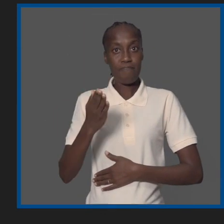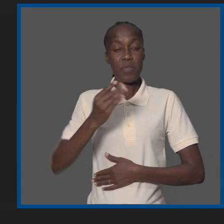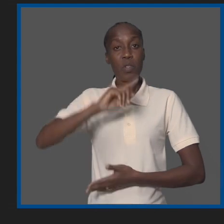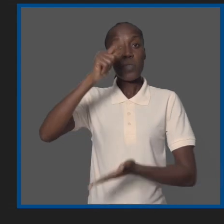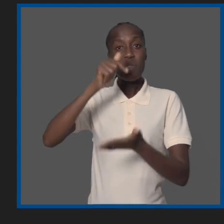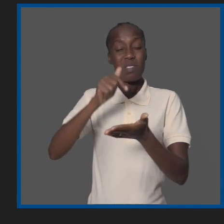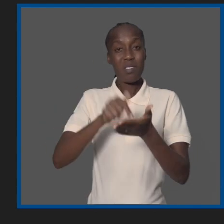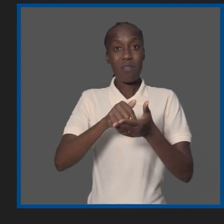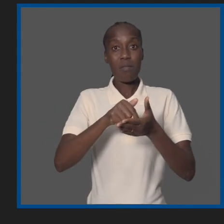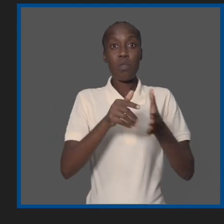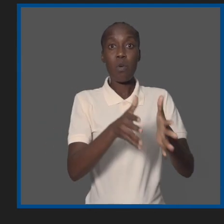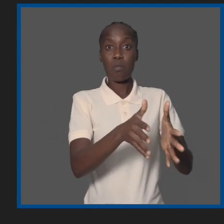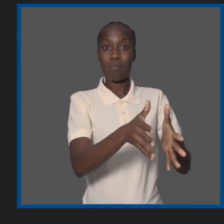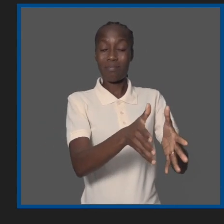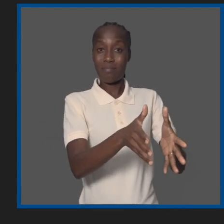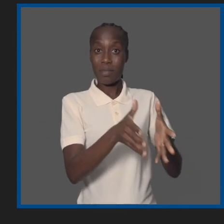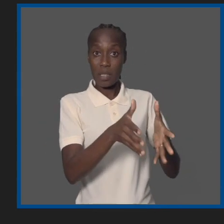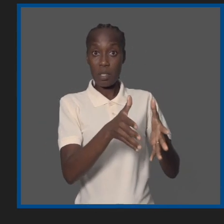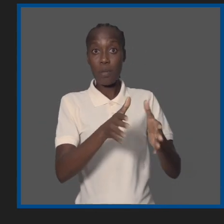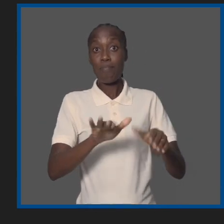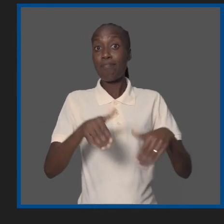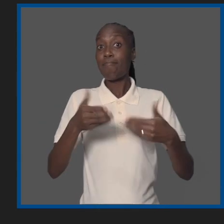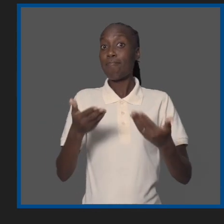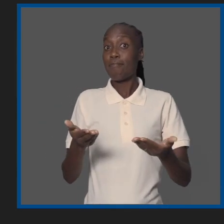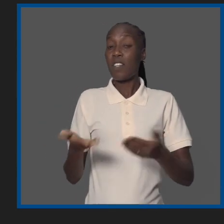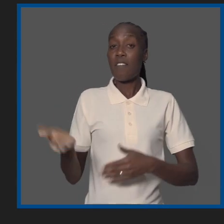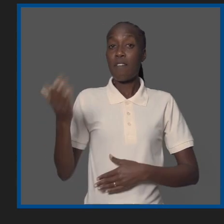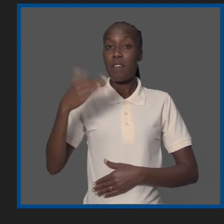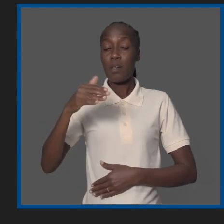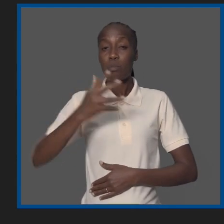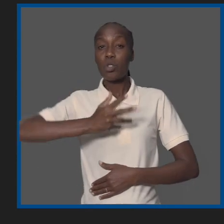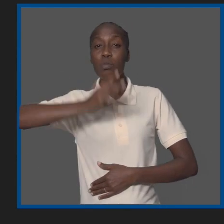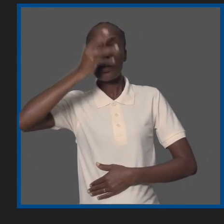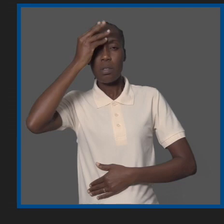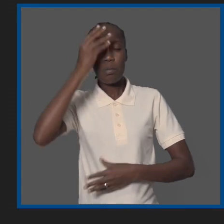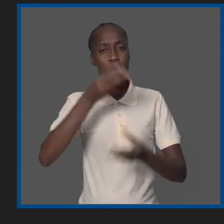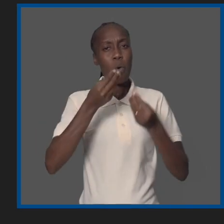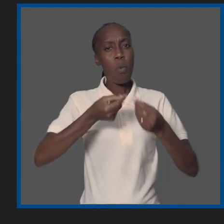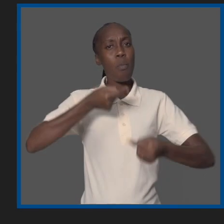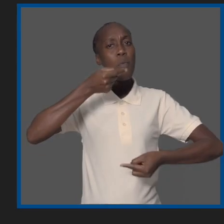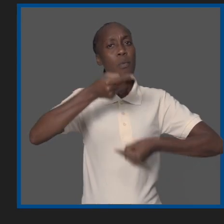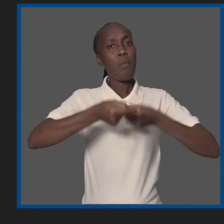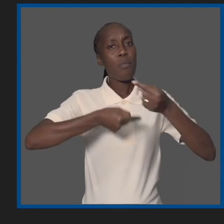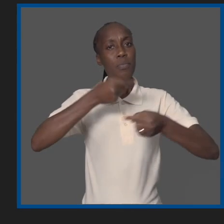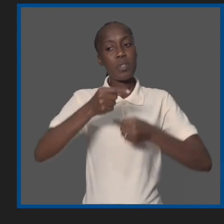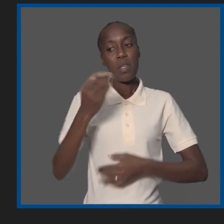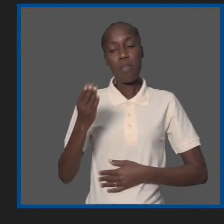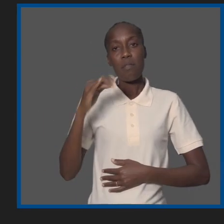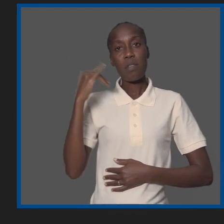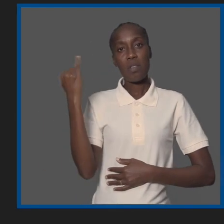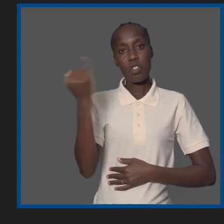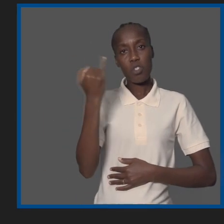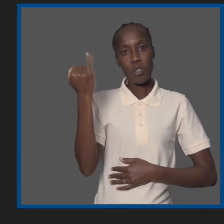onde vamos melhor entender o funcionamento desta instituição, neste caso, neste departamento. E desta feita,